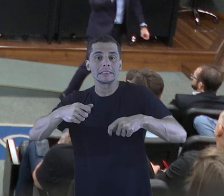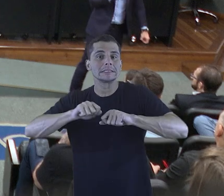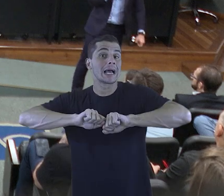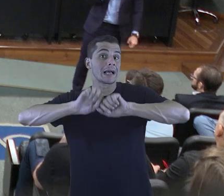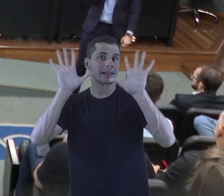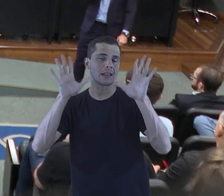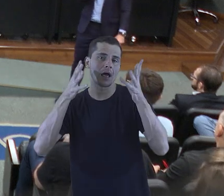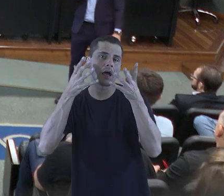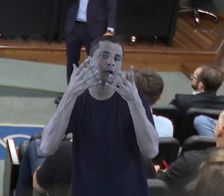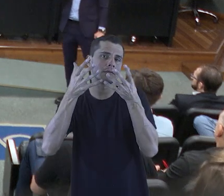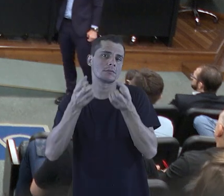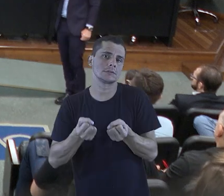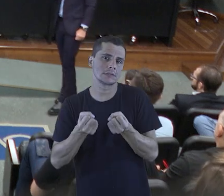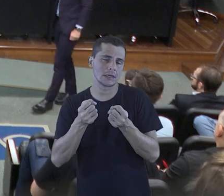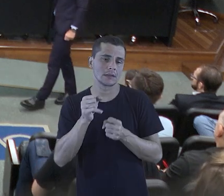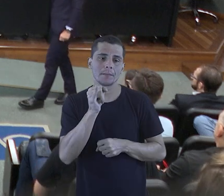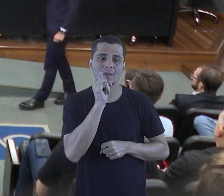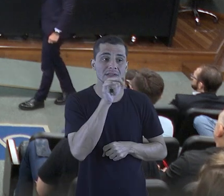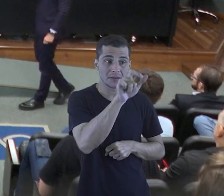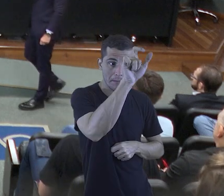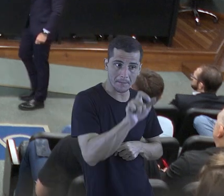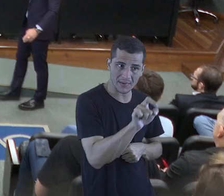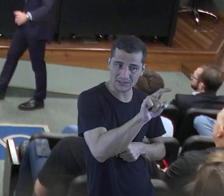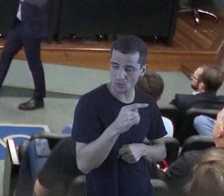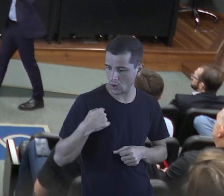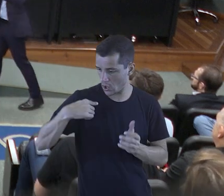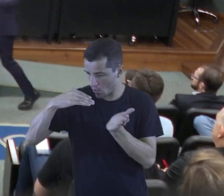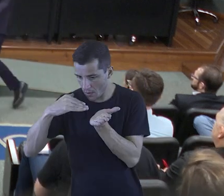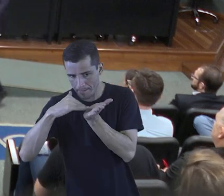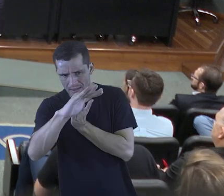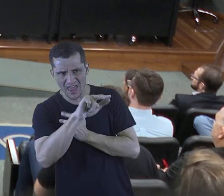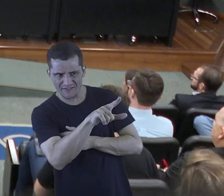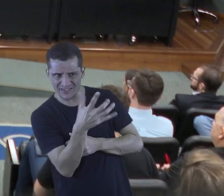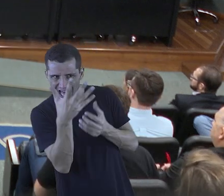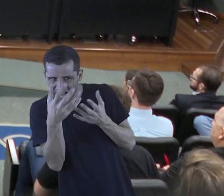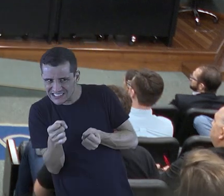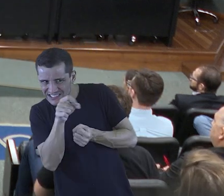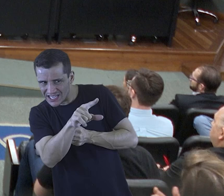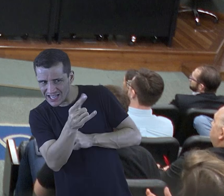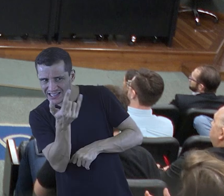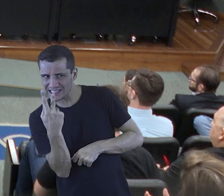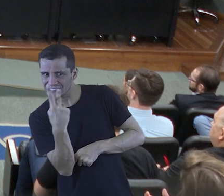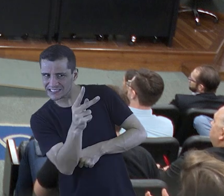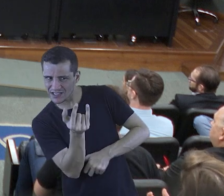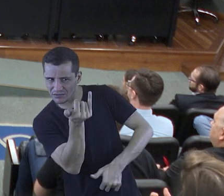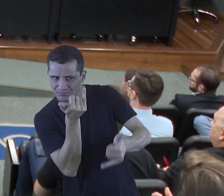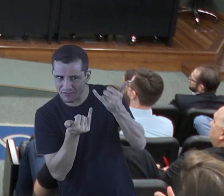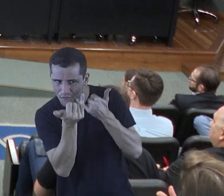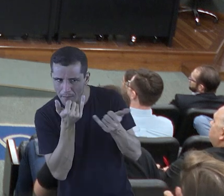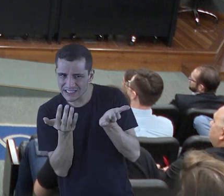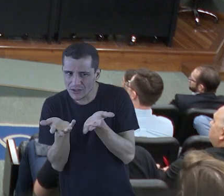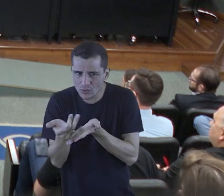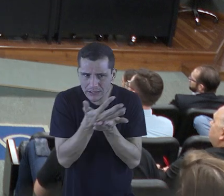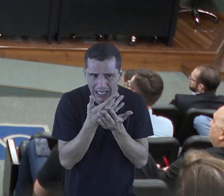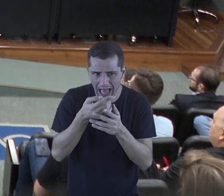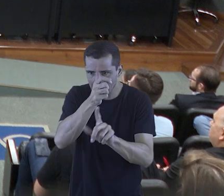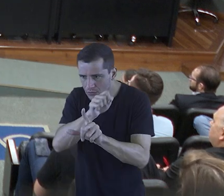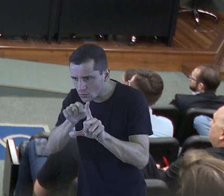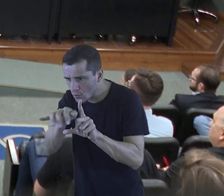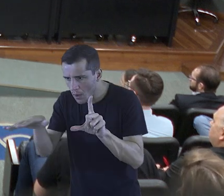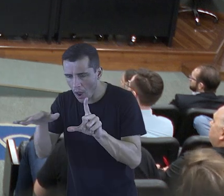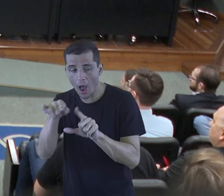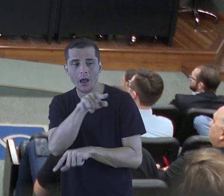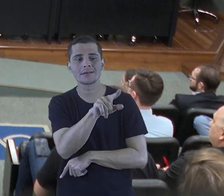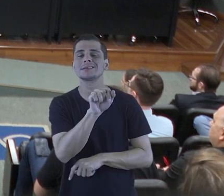Você não prova. O Pironte pode dizer o seguinte, eu não respondi o e porque eu não concordi. Justamente por isso que eu não respondi. Você me